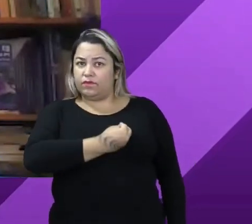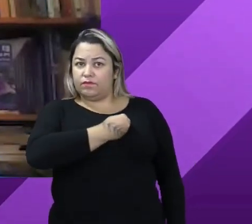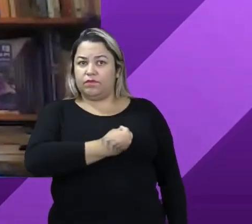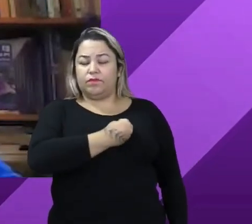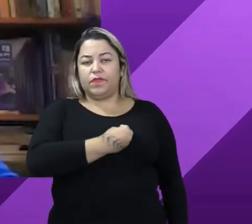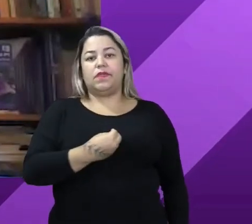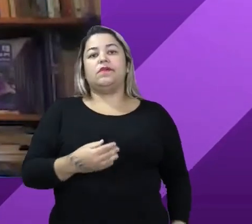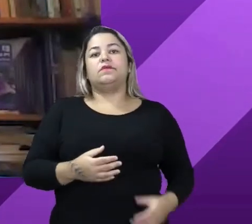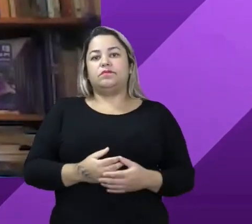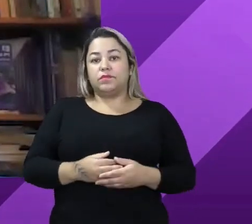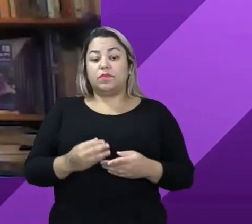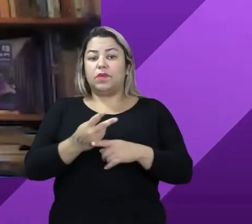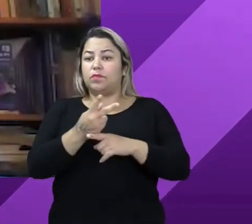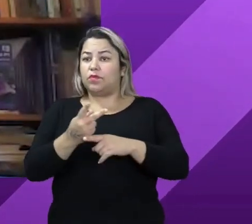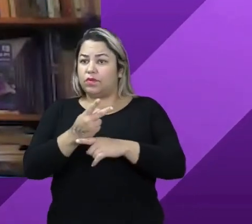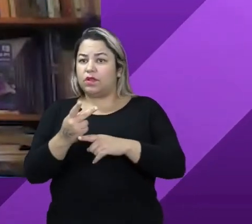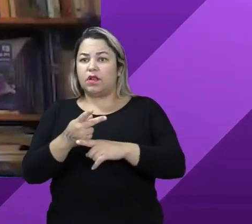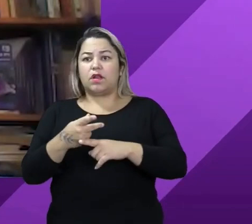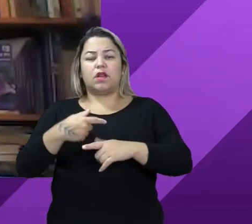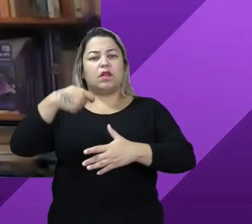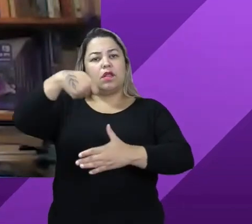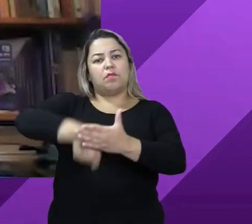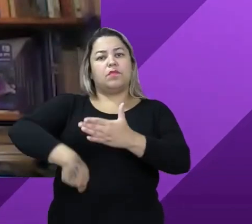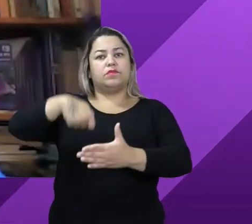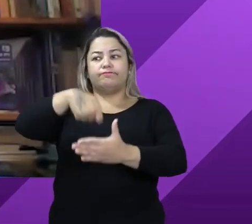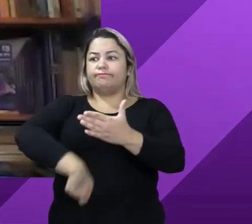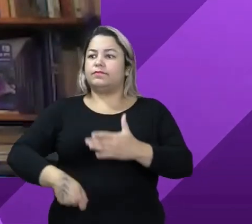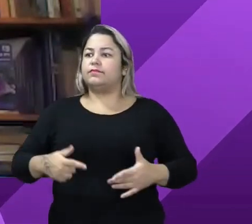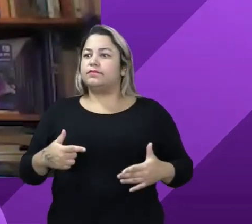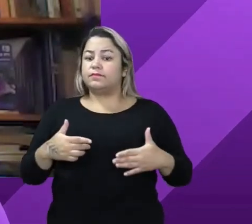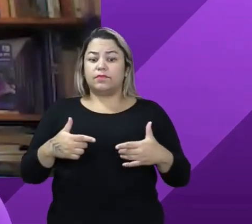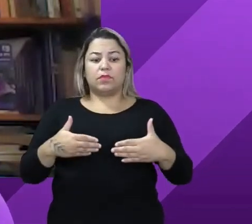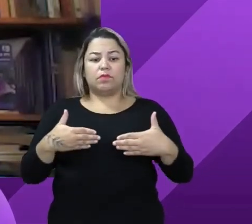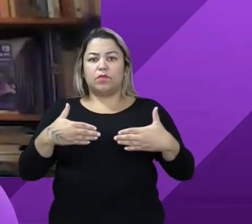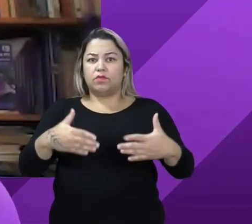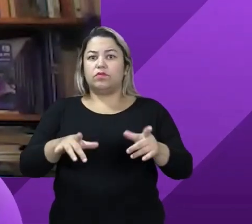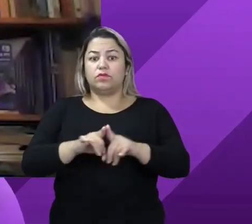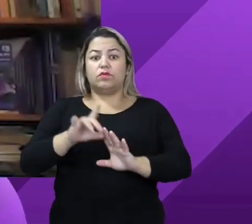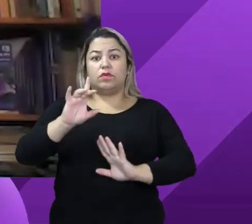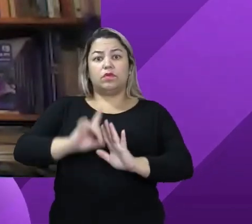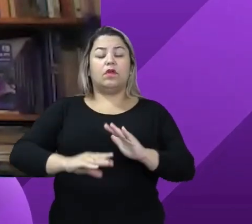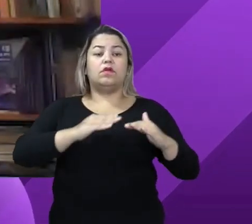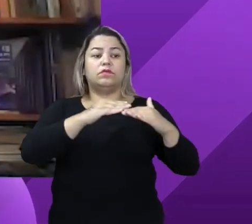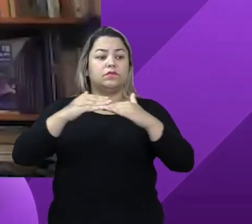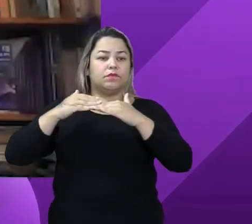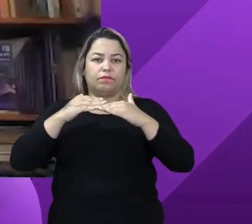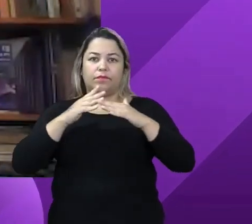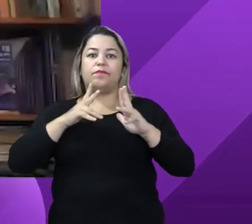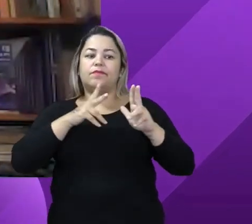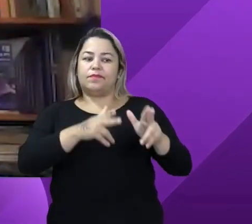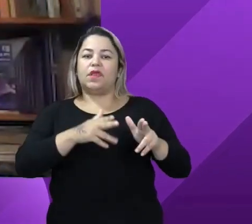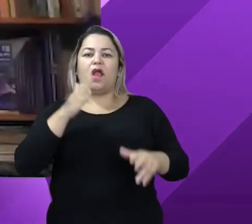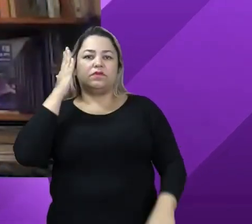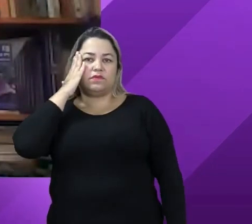essa vida e buscamos na militância lutar pelo direito das mulheres, por autonomia, por igualdade, sabemos